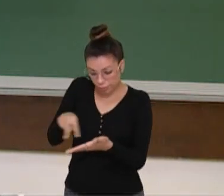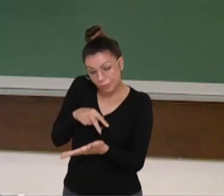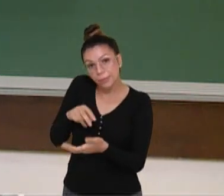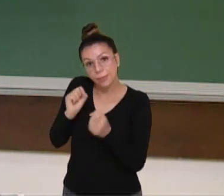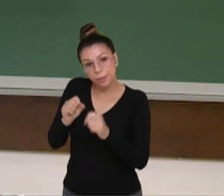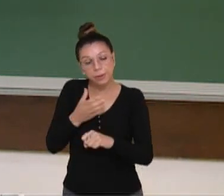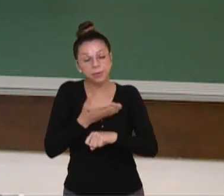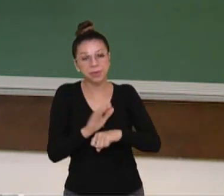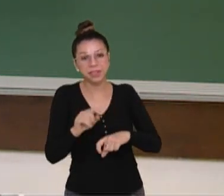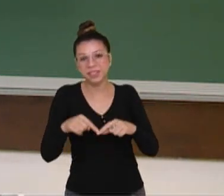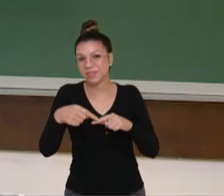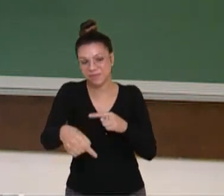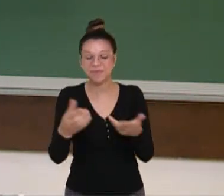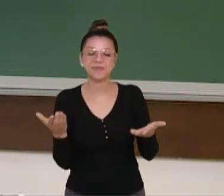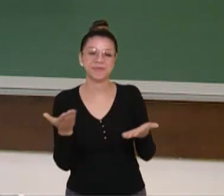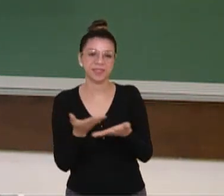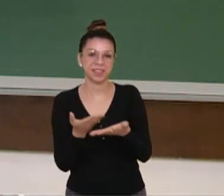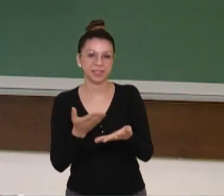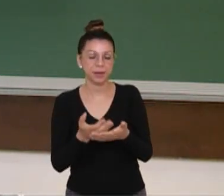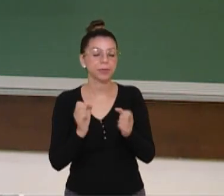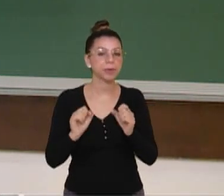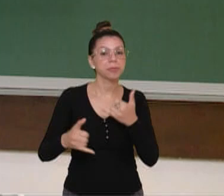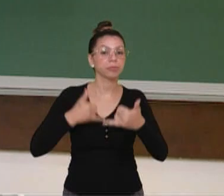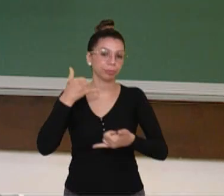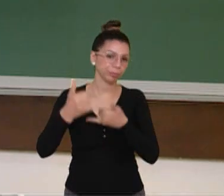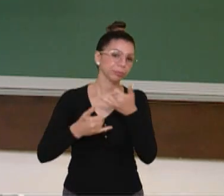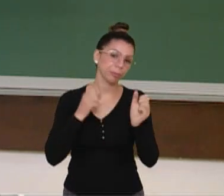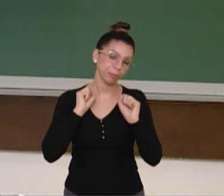praticar depois da aula, pegar e brincar com isso,